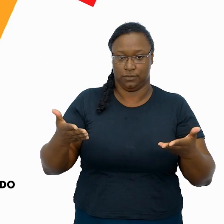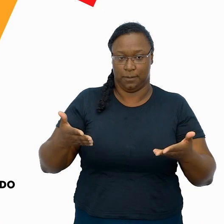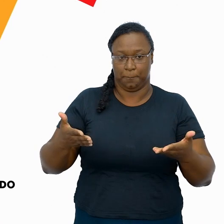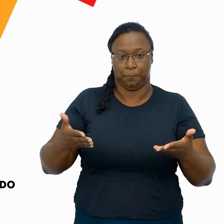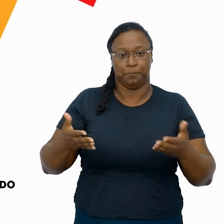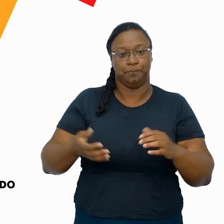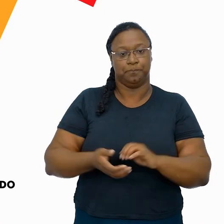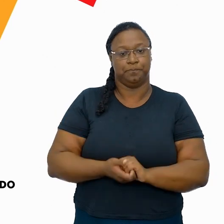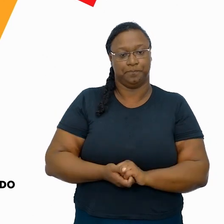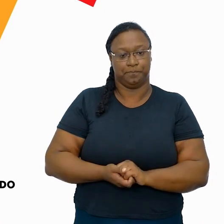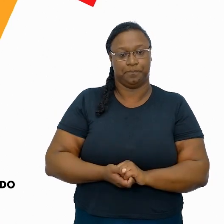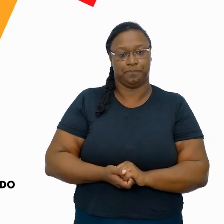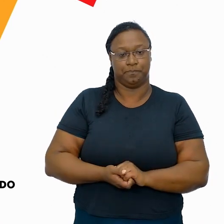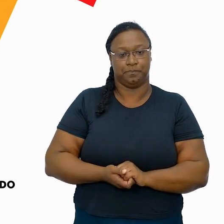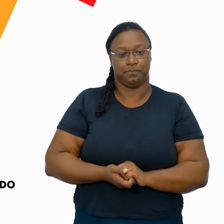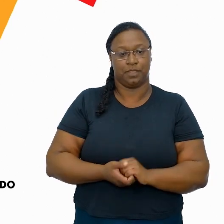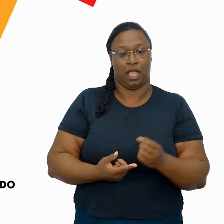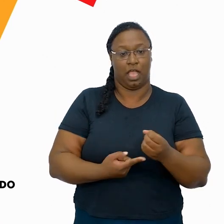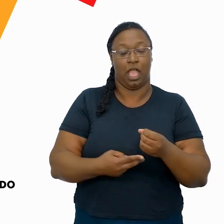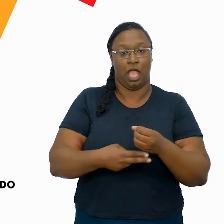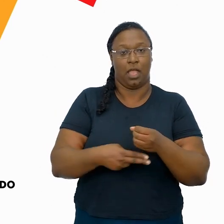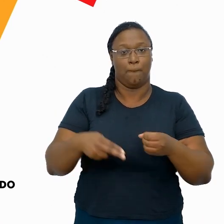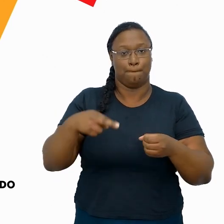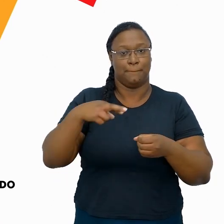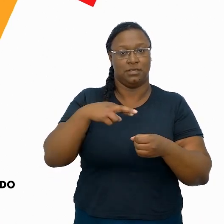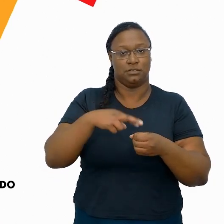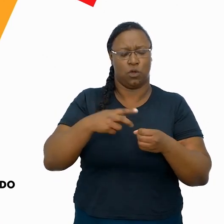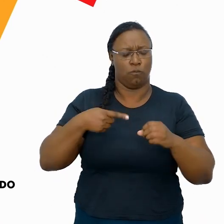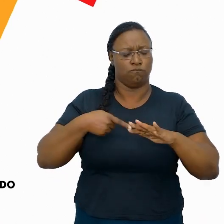programa de recuperação e aprofundamento,